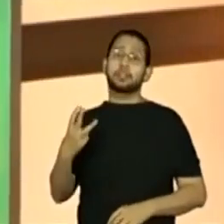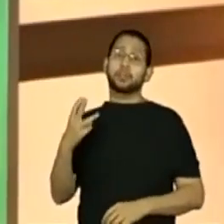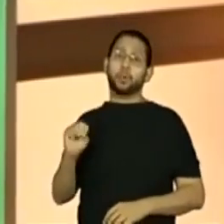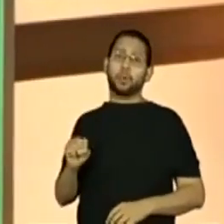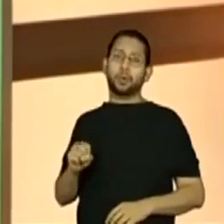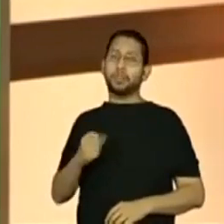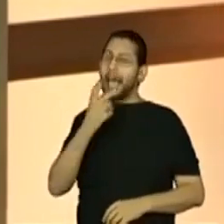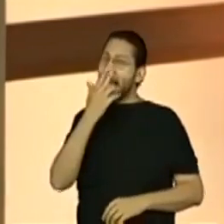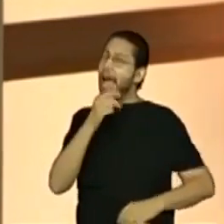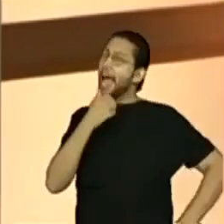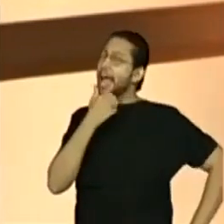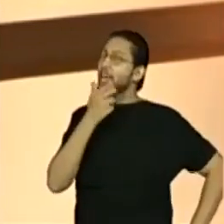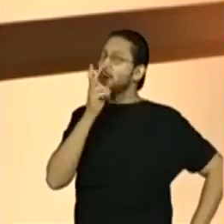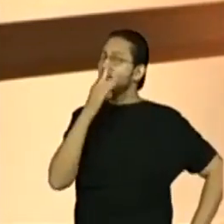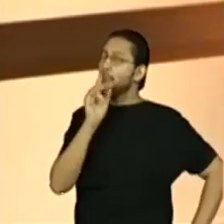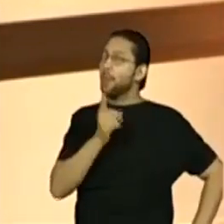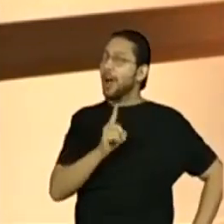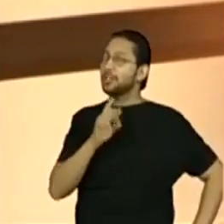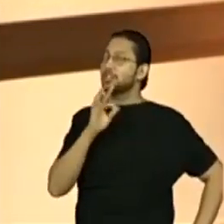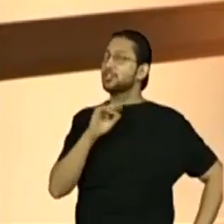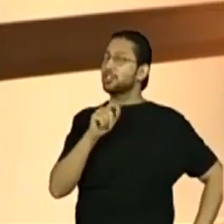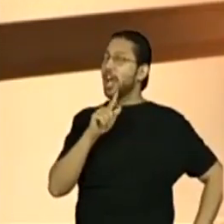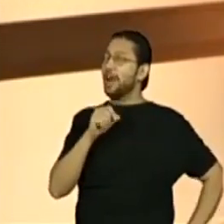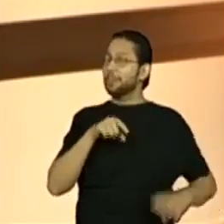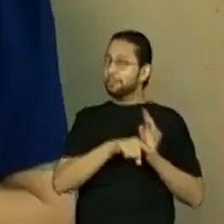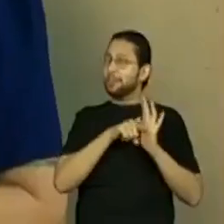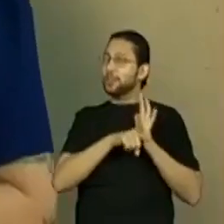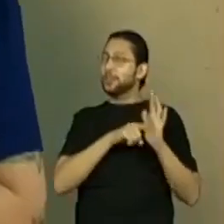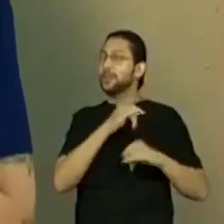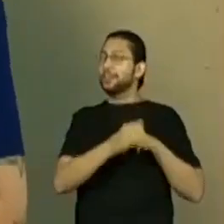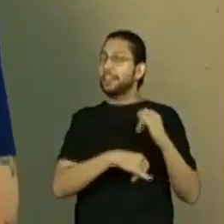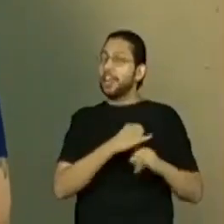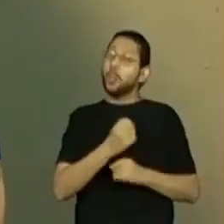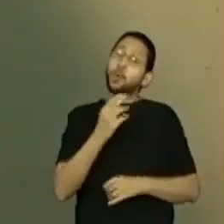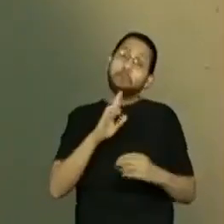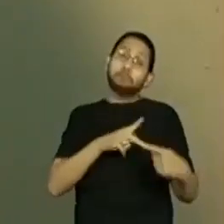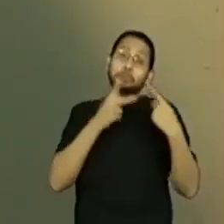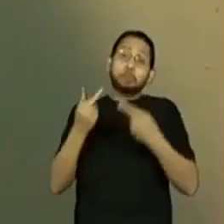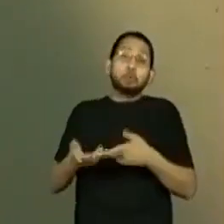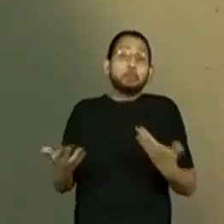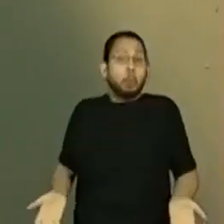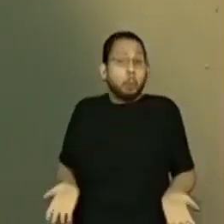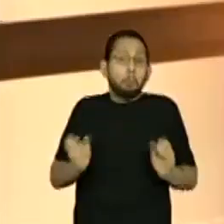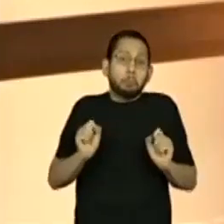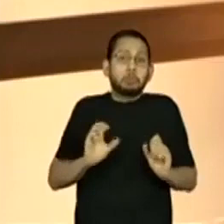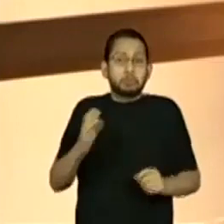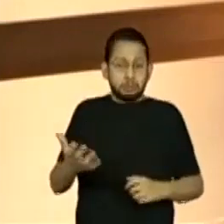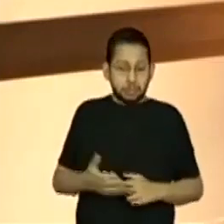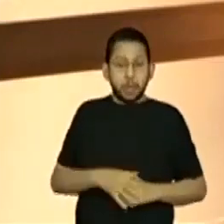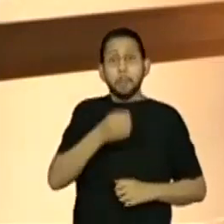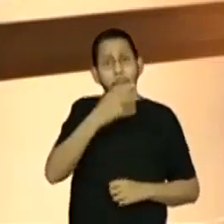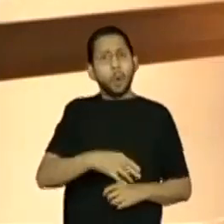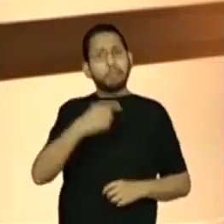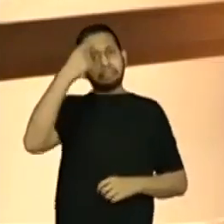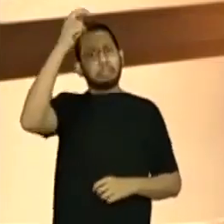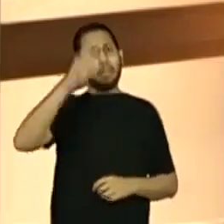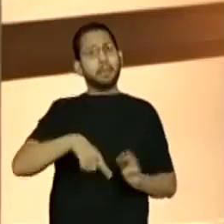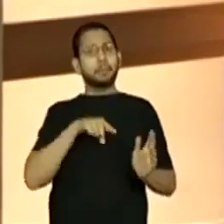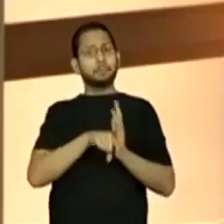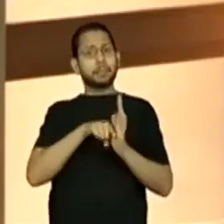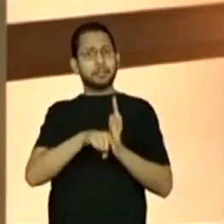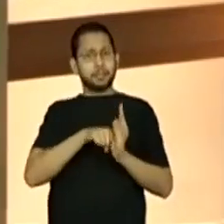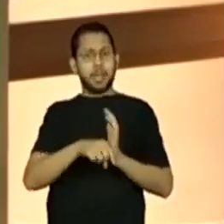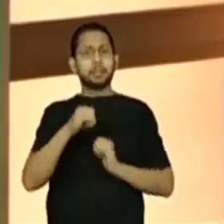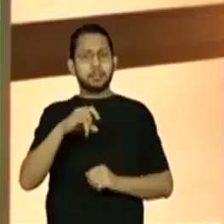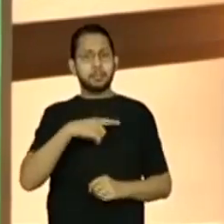pesquisaram ou será que eles já sabiam? Não sei, de repente eles foram visitar. Mas é uma boa ideia a gente pesquisar, né? Quem tiver